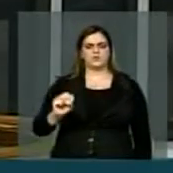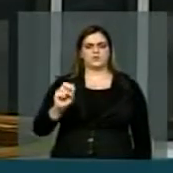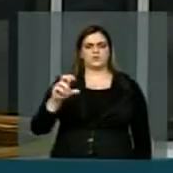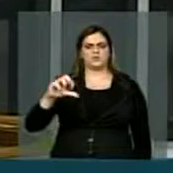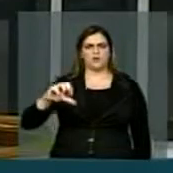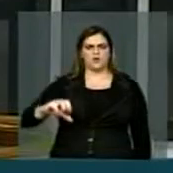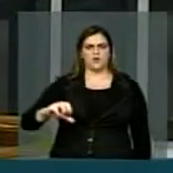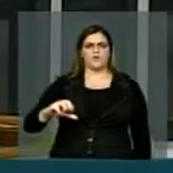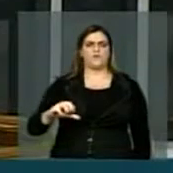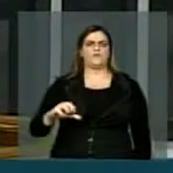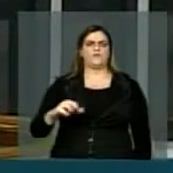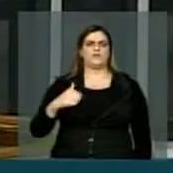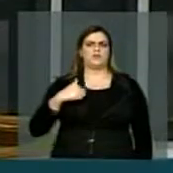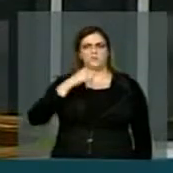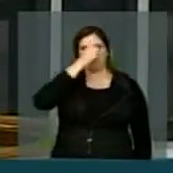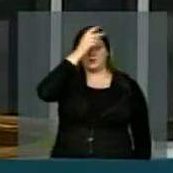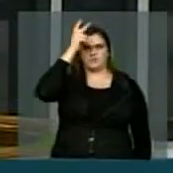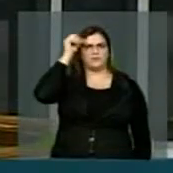1989,